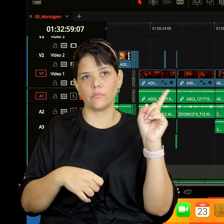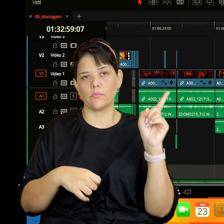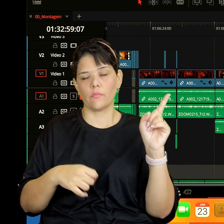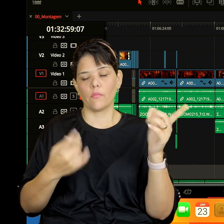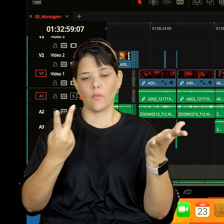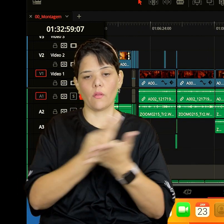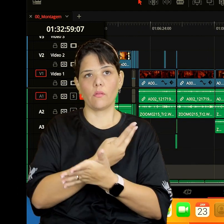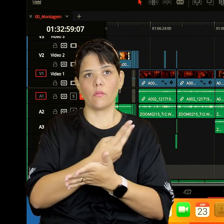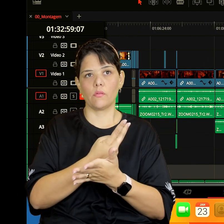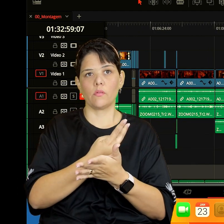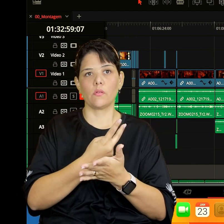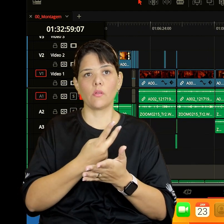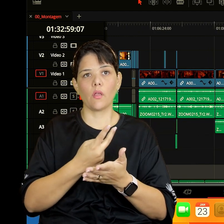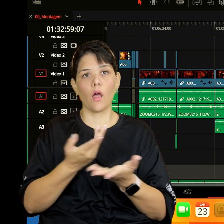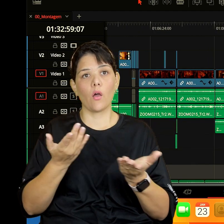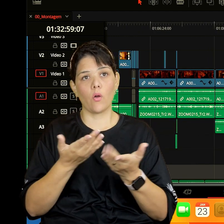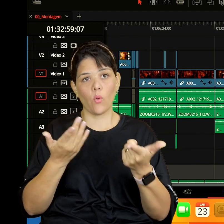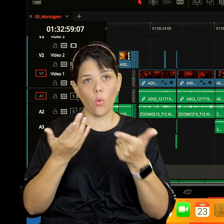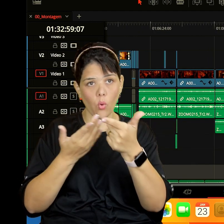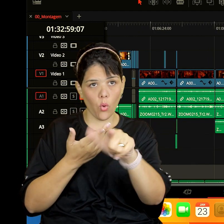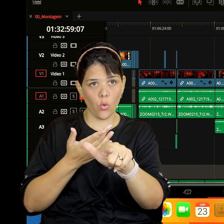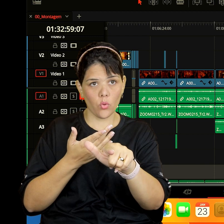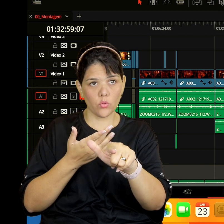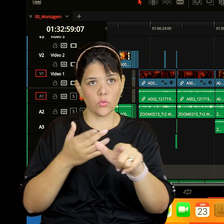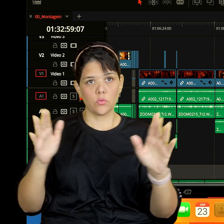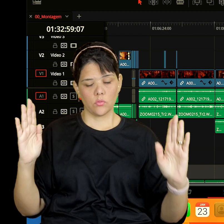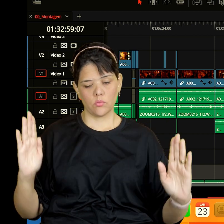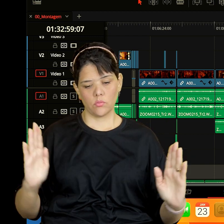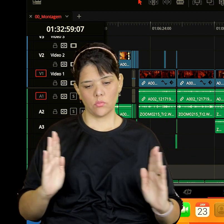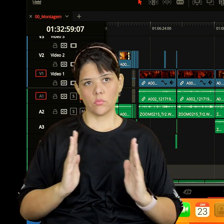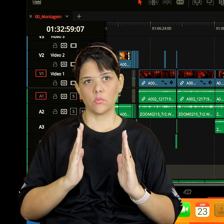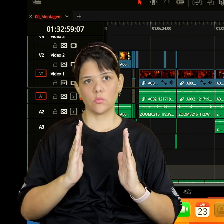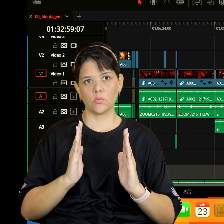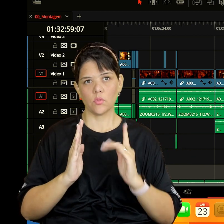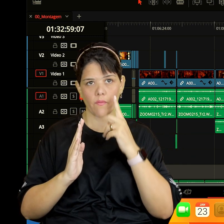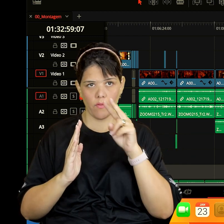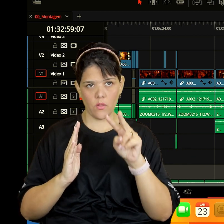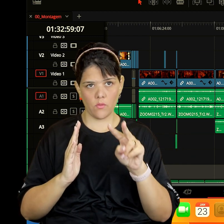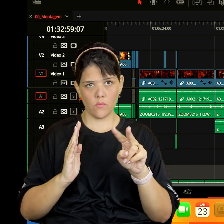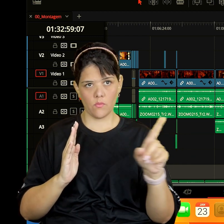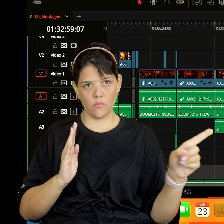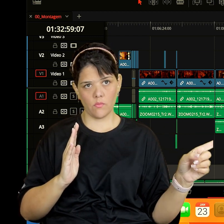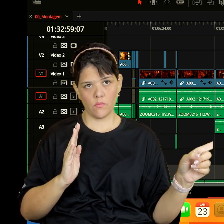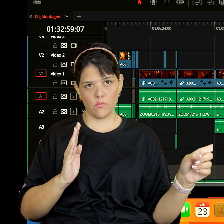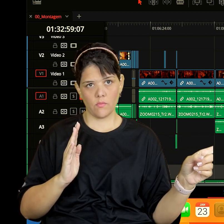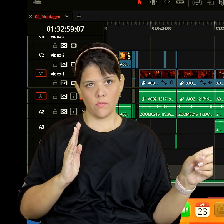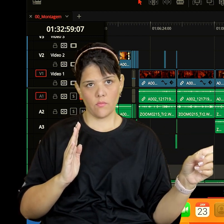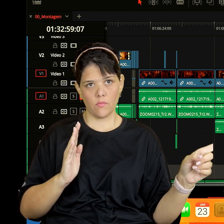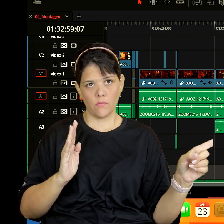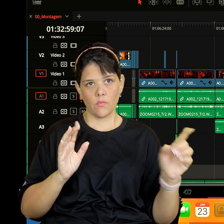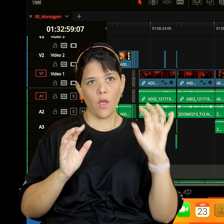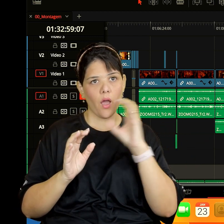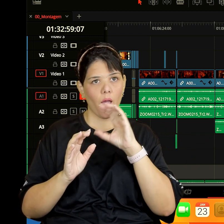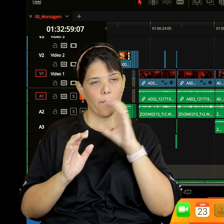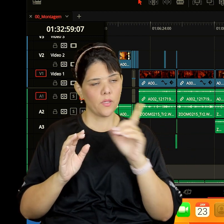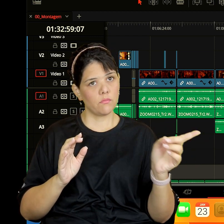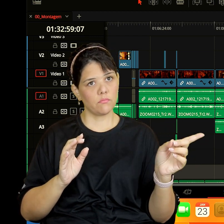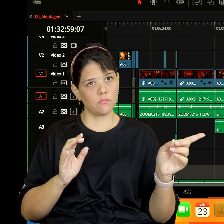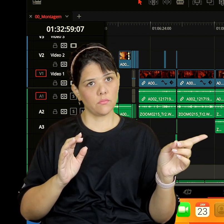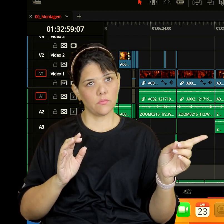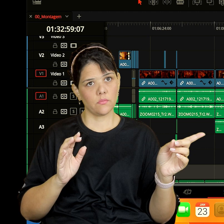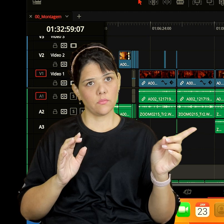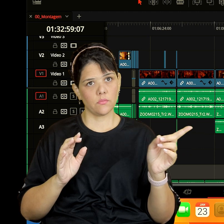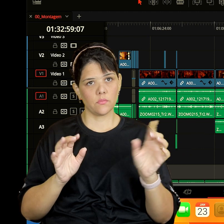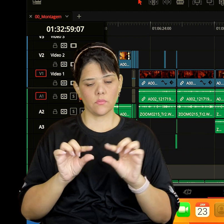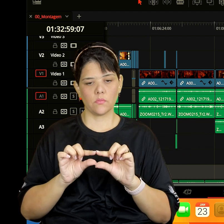bem rápida, que é uma montagem. Montagem, para quem não sabe, é uma nomenclatura que a gente dá para aquelas cenas que passa